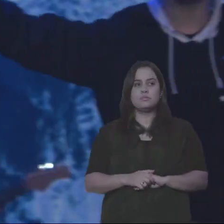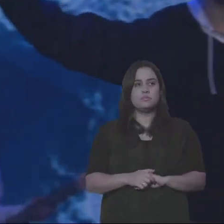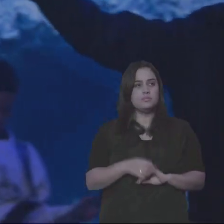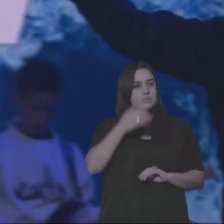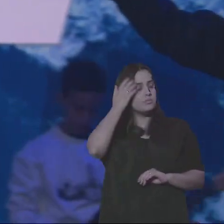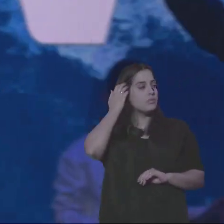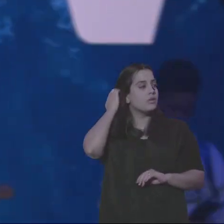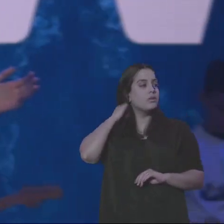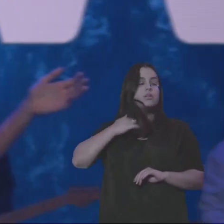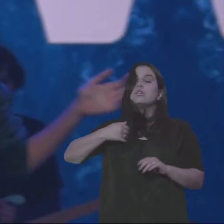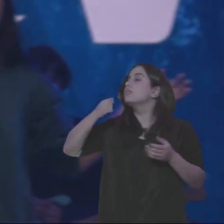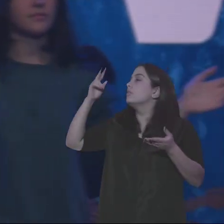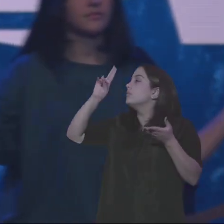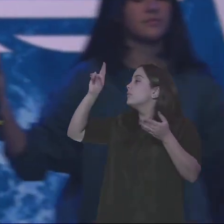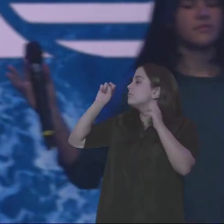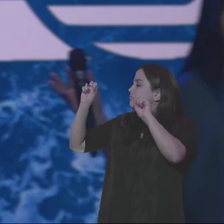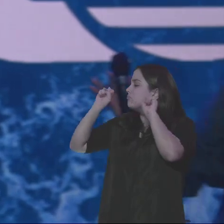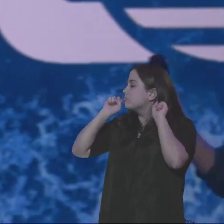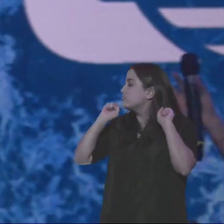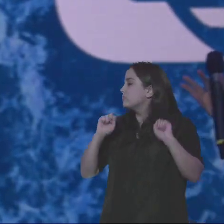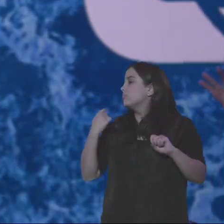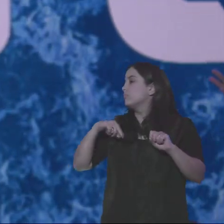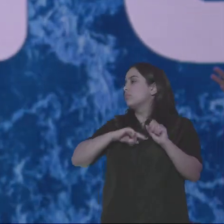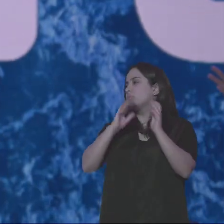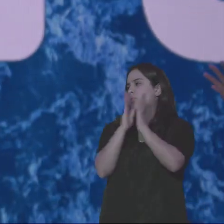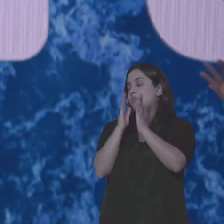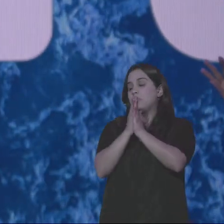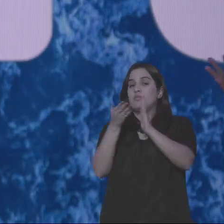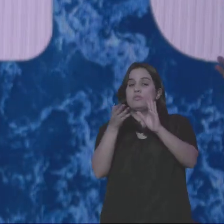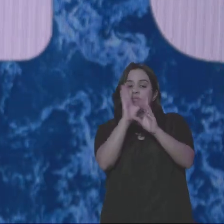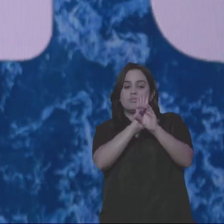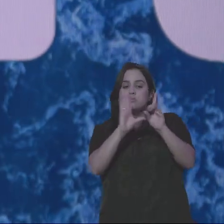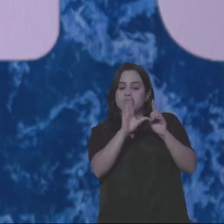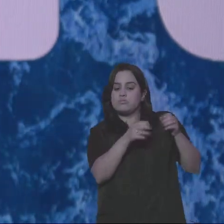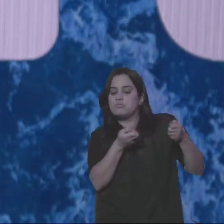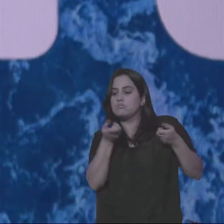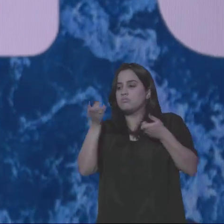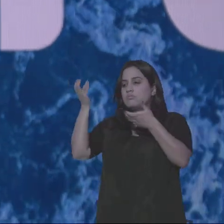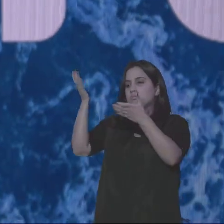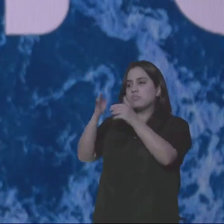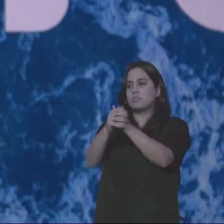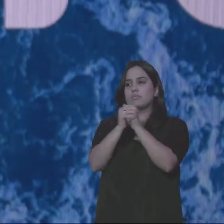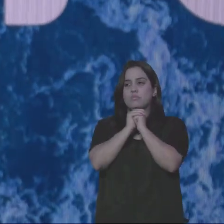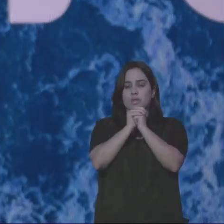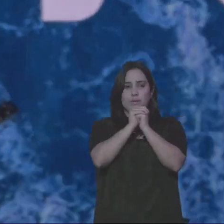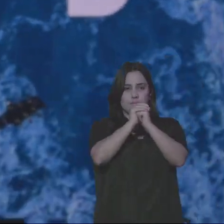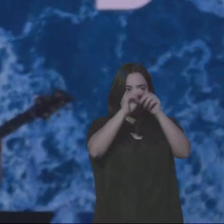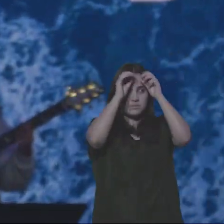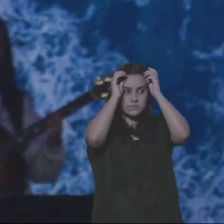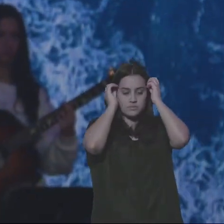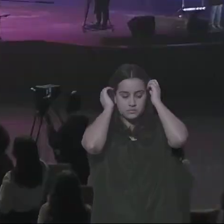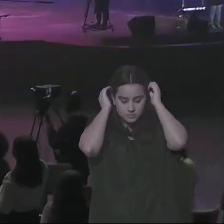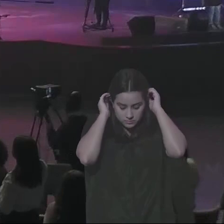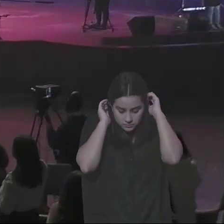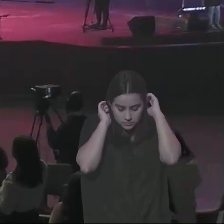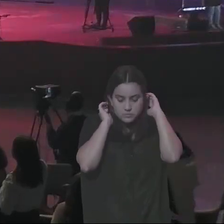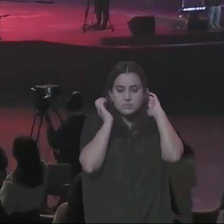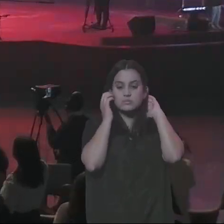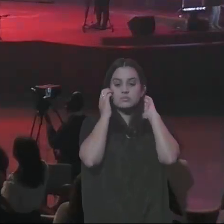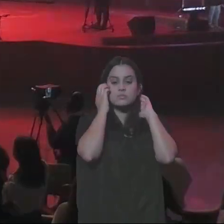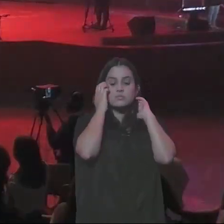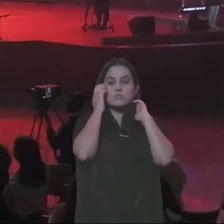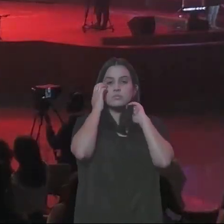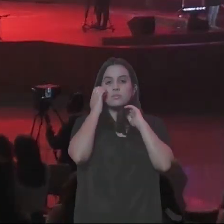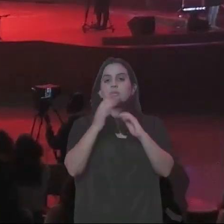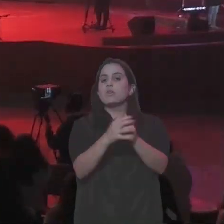É em teu poderoso nome que oramos e consagramos esse tempo. Amém e amém. Vamos adorar ao Senhor. Amém. Vem aqui na